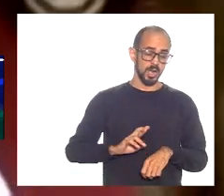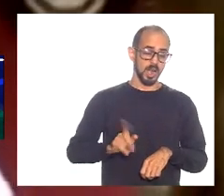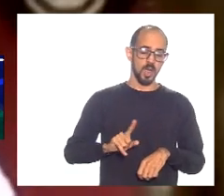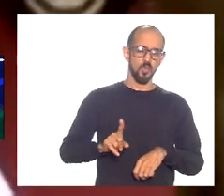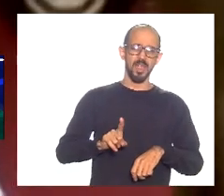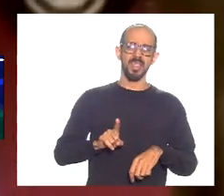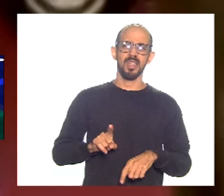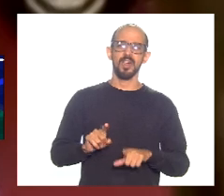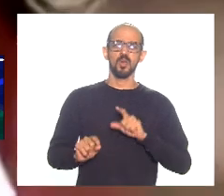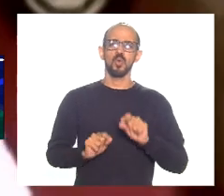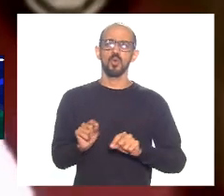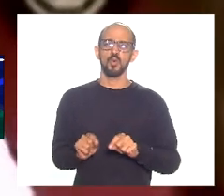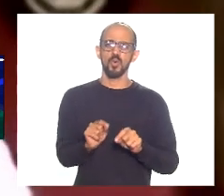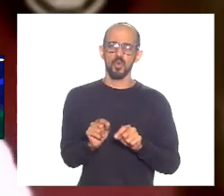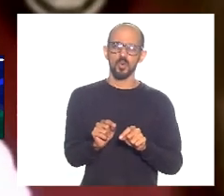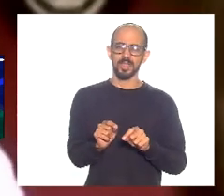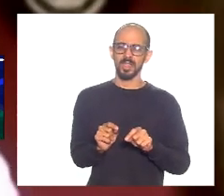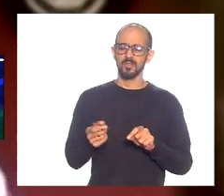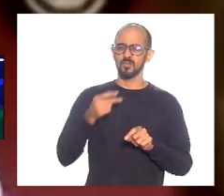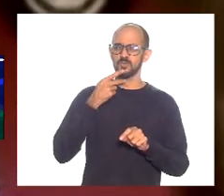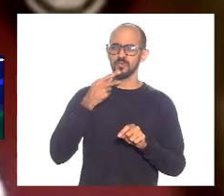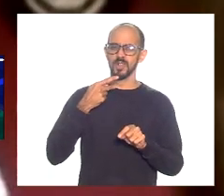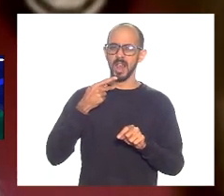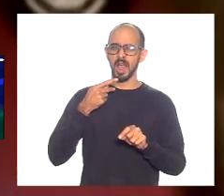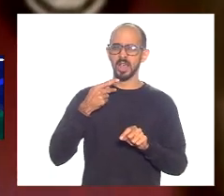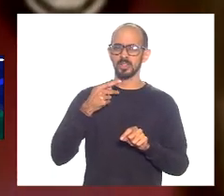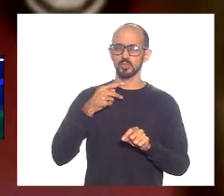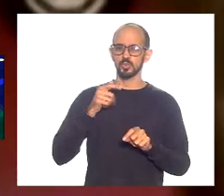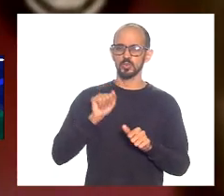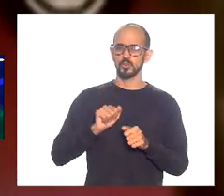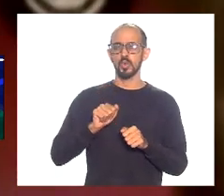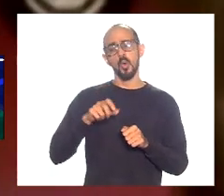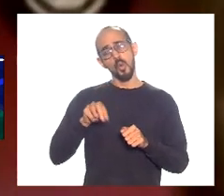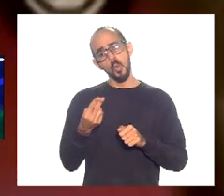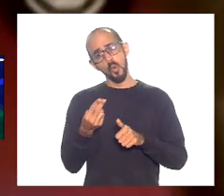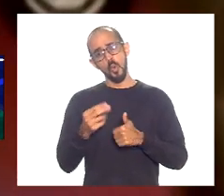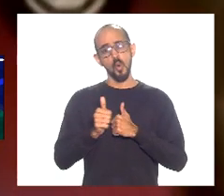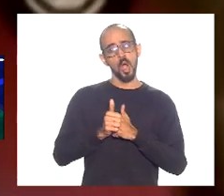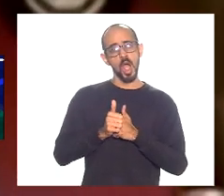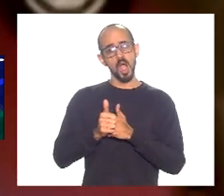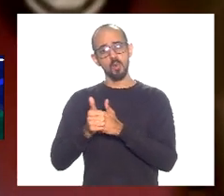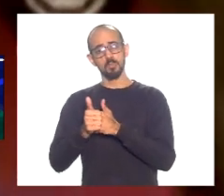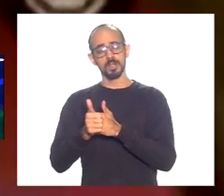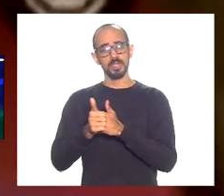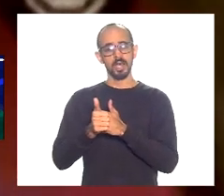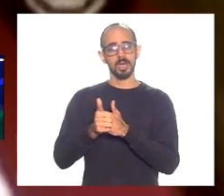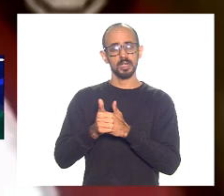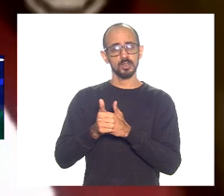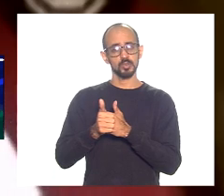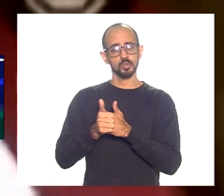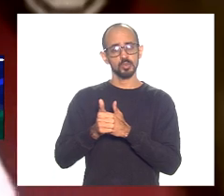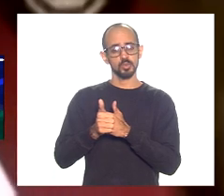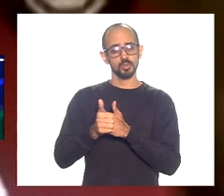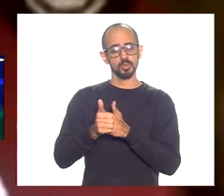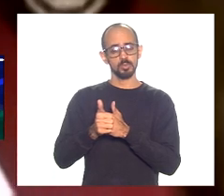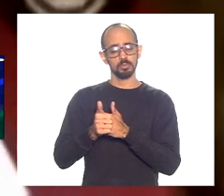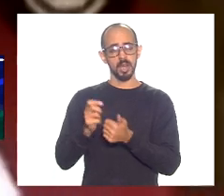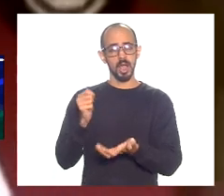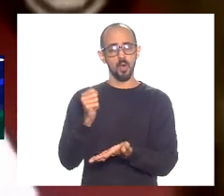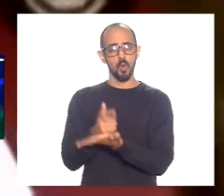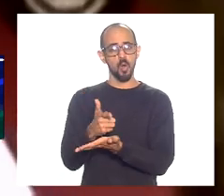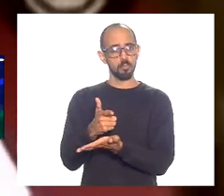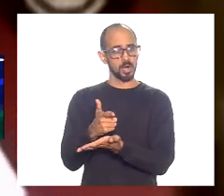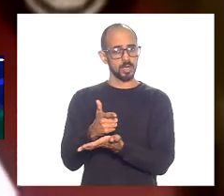alguma, rebatido ou acompanhado pelo aumento do poder aquisitivo.